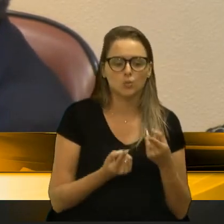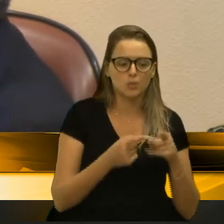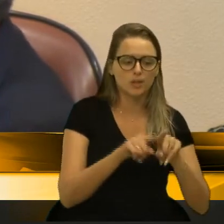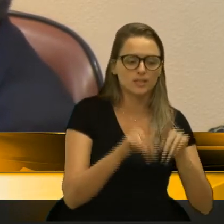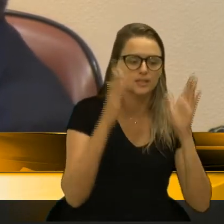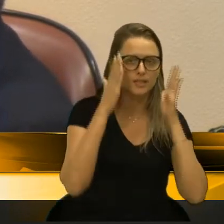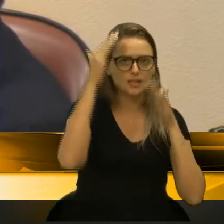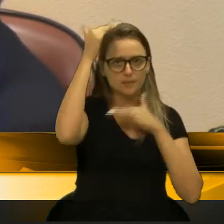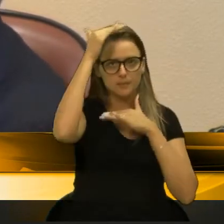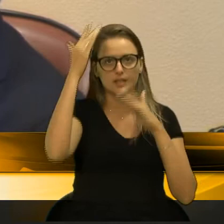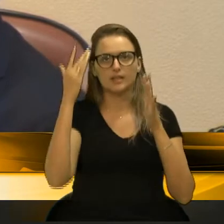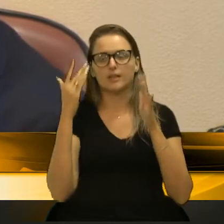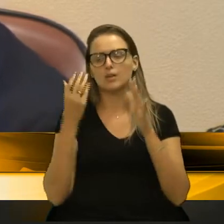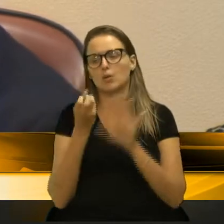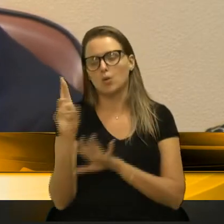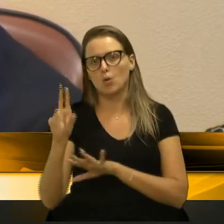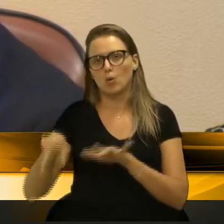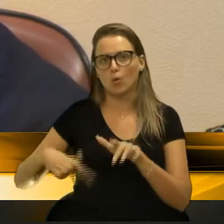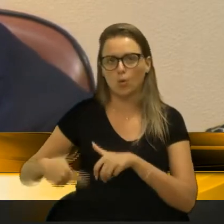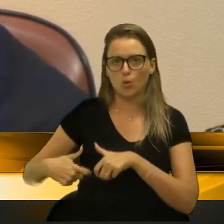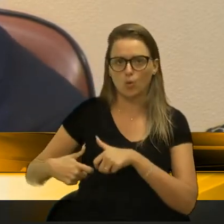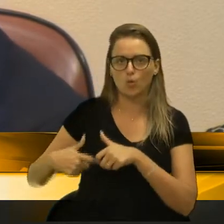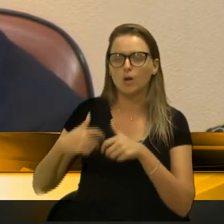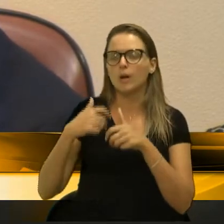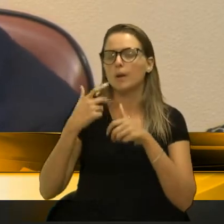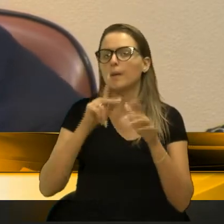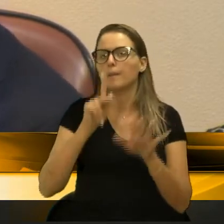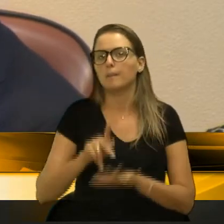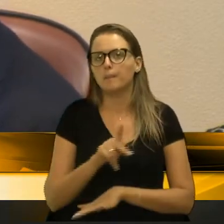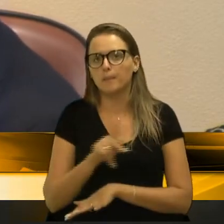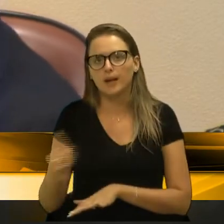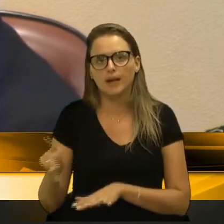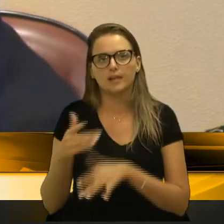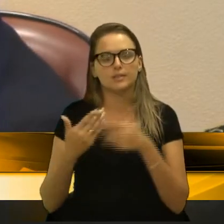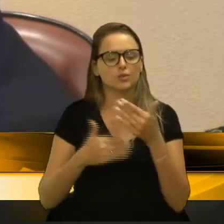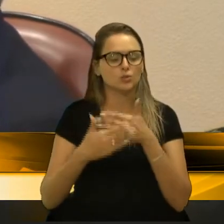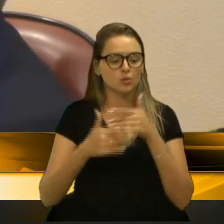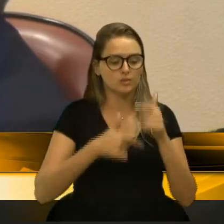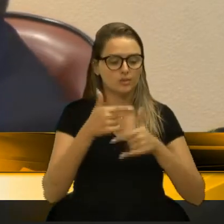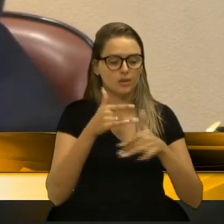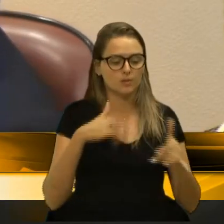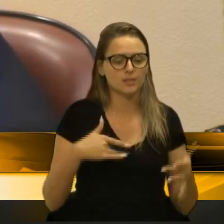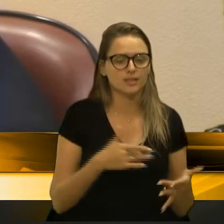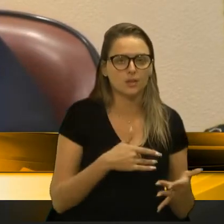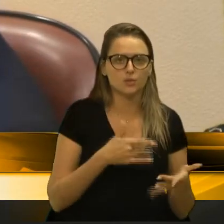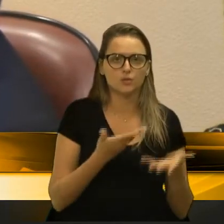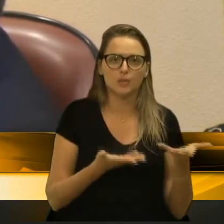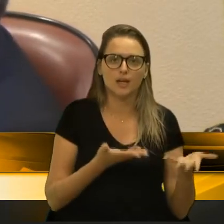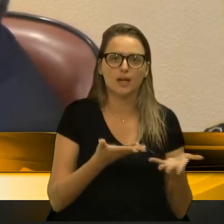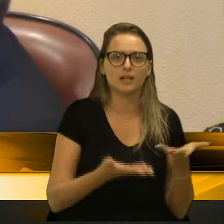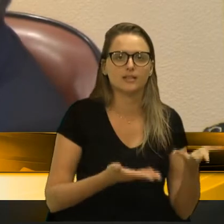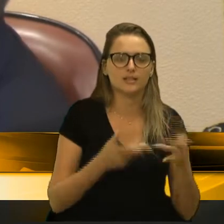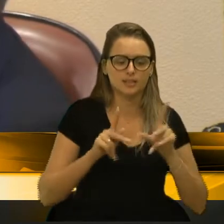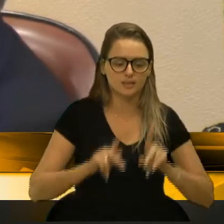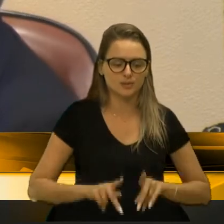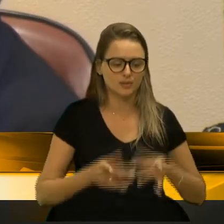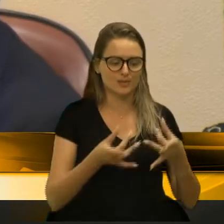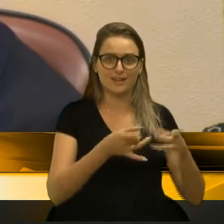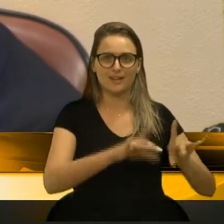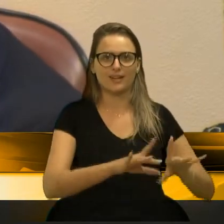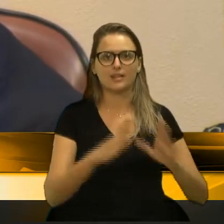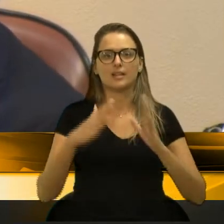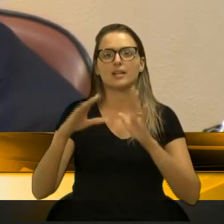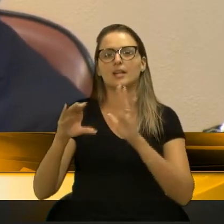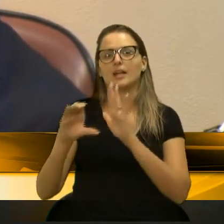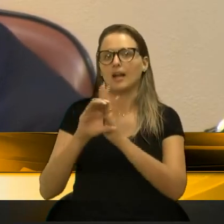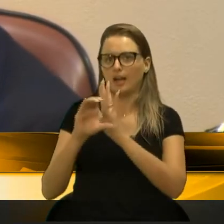de freiras ou de padres que trabalham para a saúde, que trabalham no sentido de atender as pessoas que estão abandonadas. Então, a Igreja Católica tem